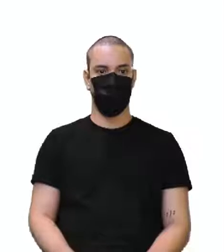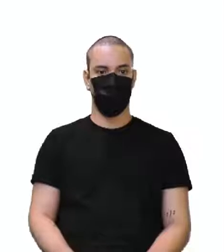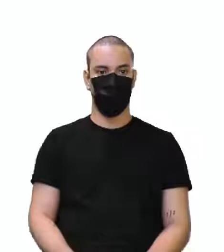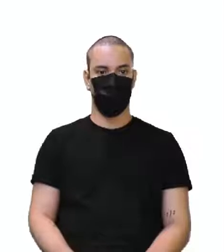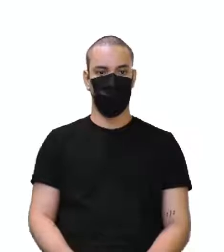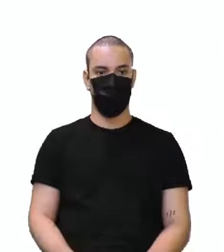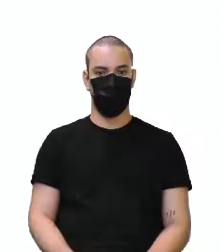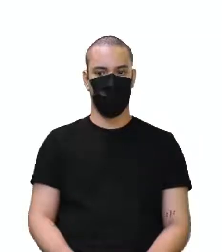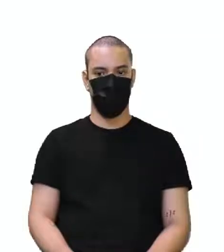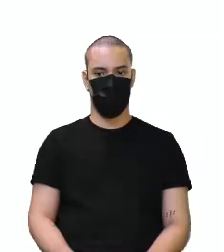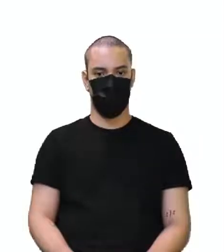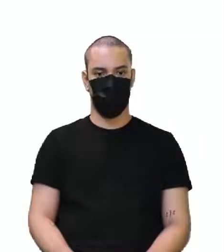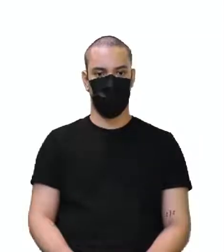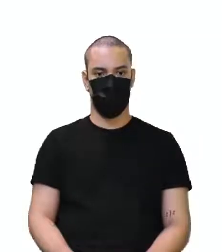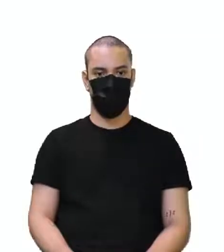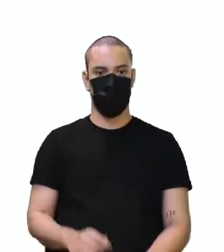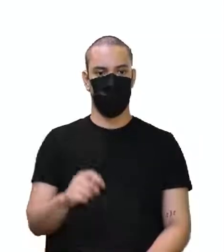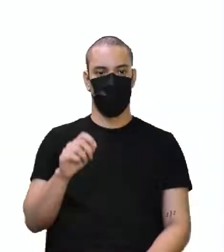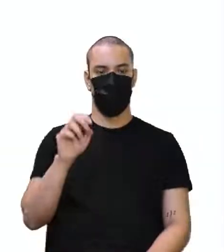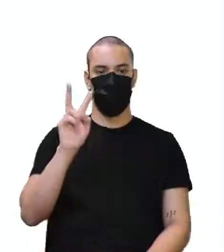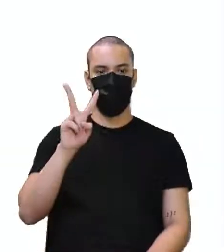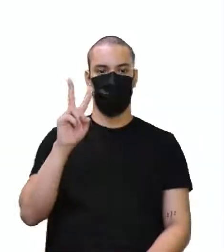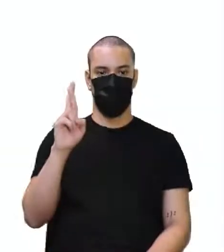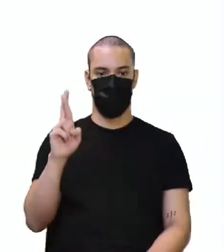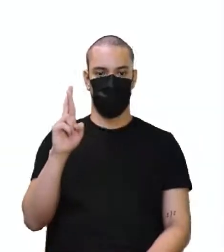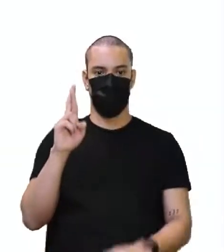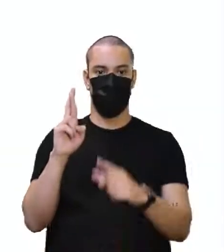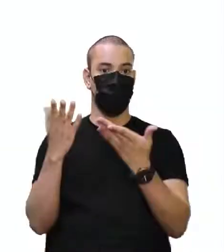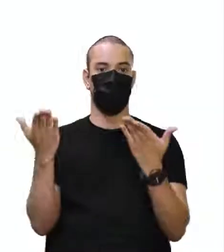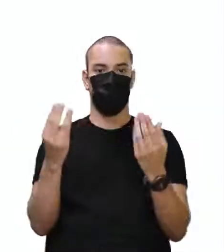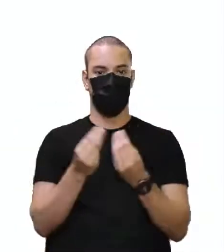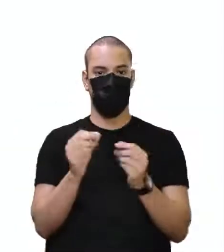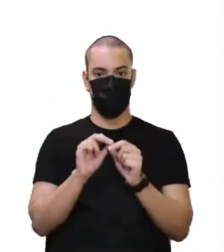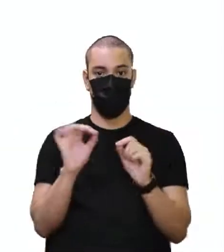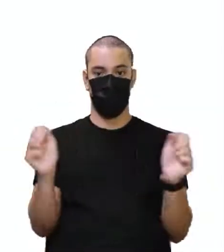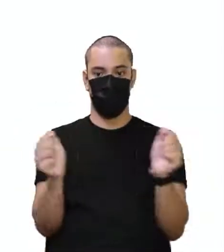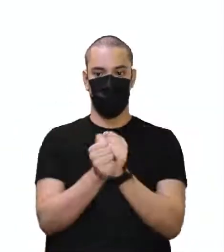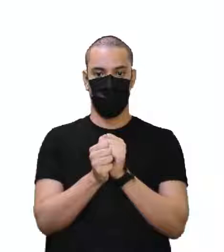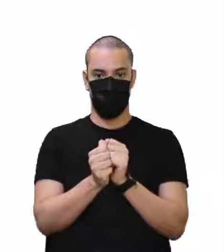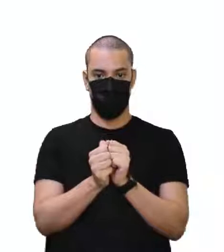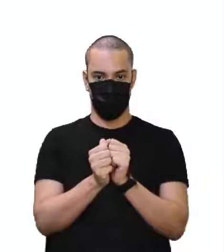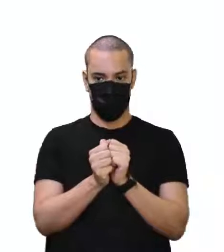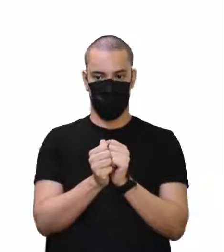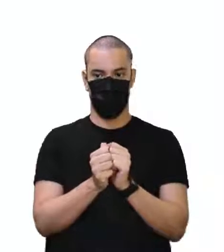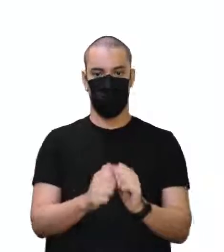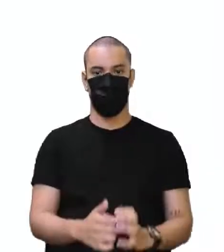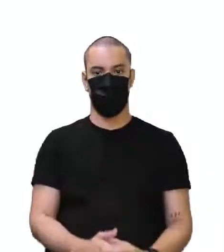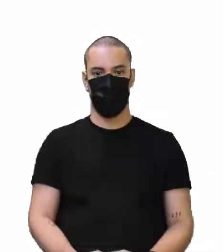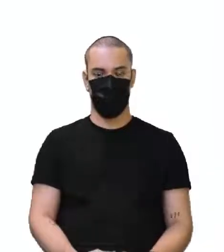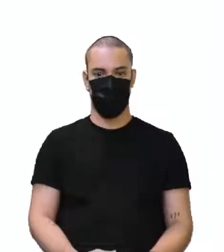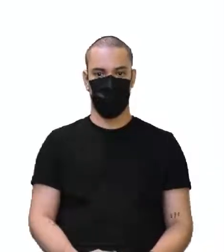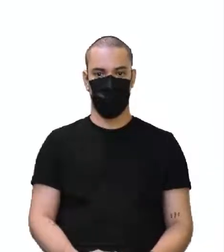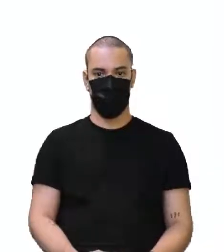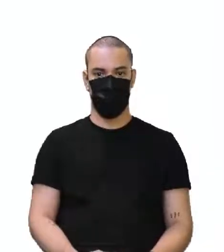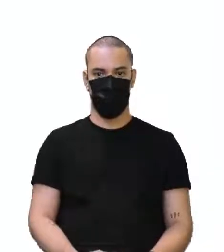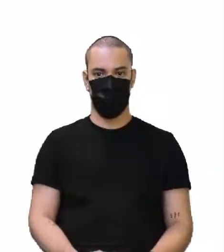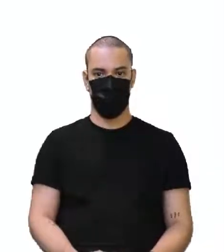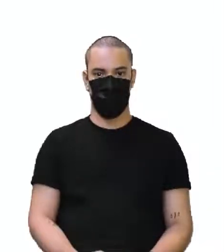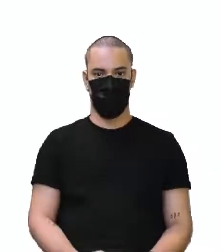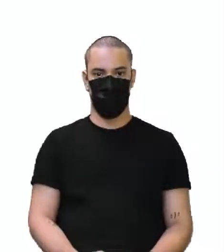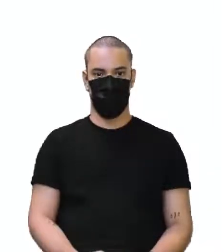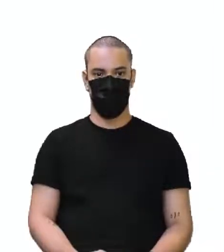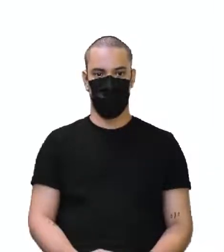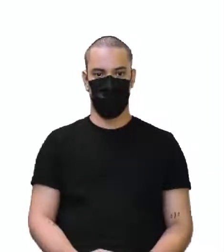Vzão, Rzão, para todos eles, né? Opa! Vamos lá. Agora, a